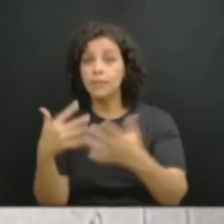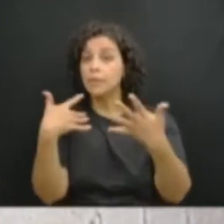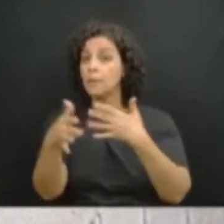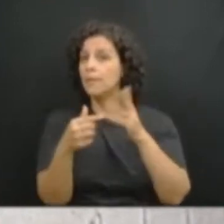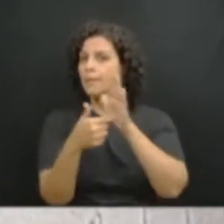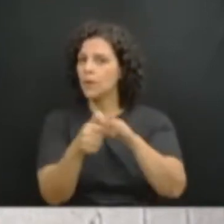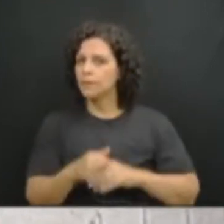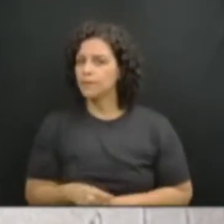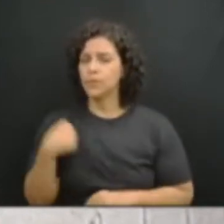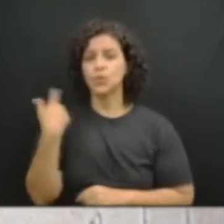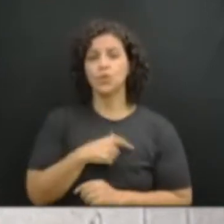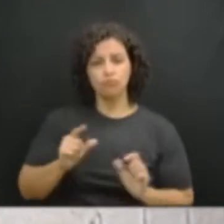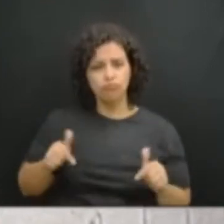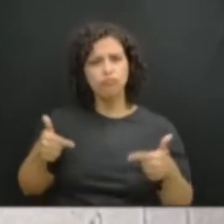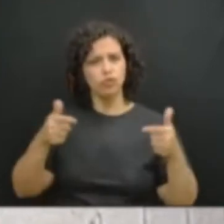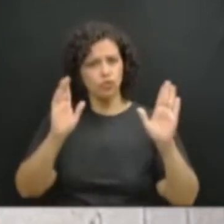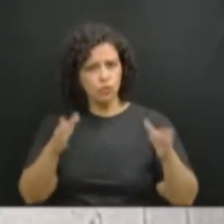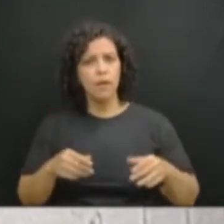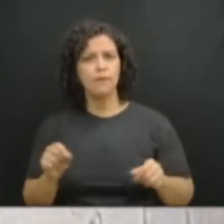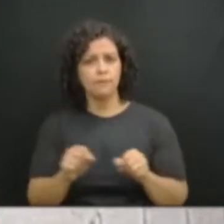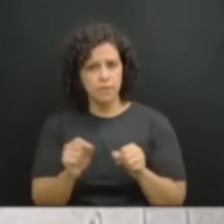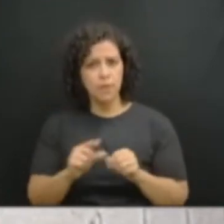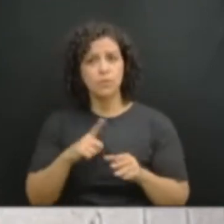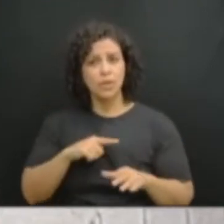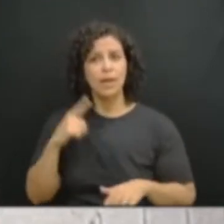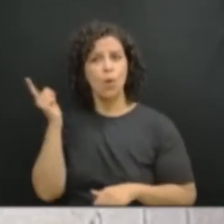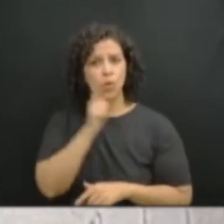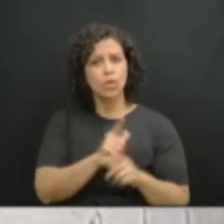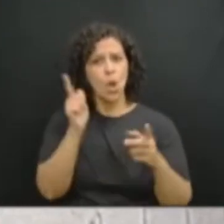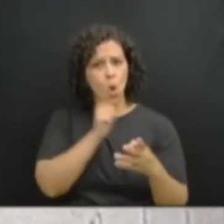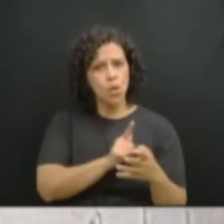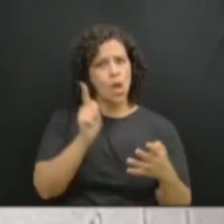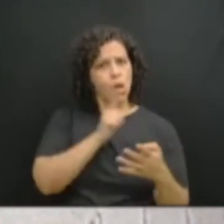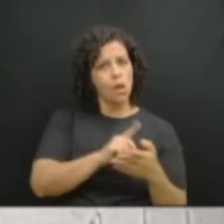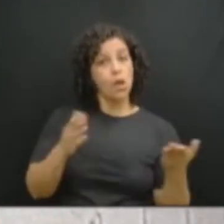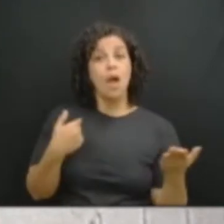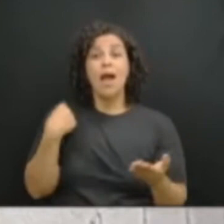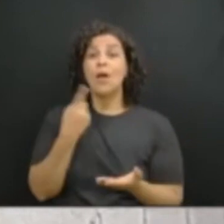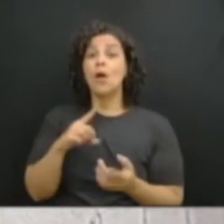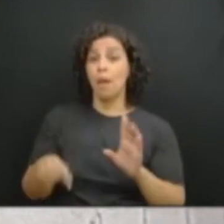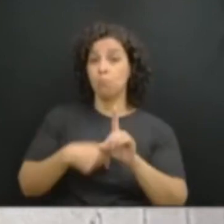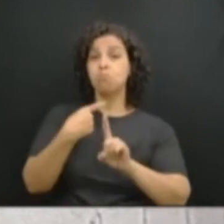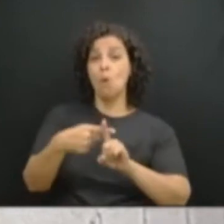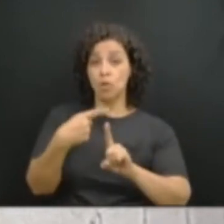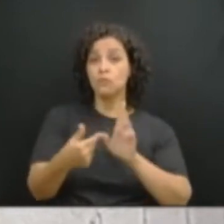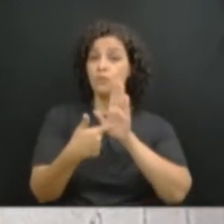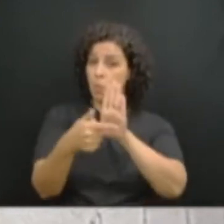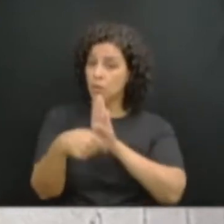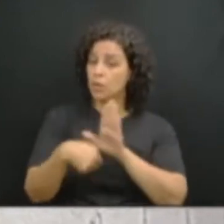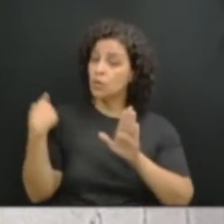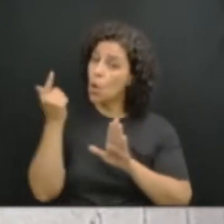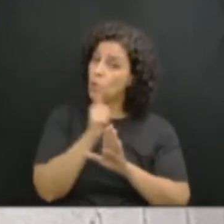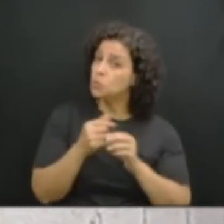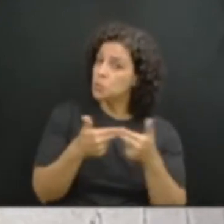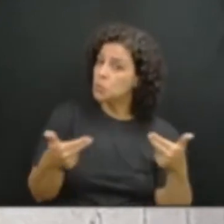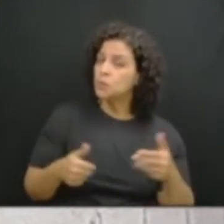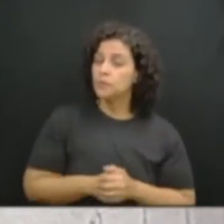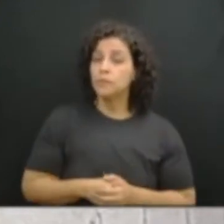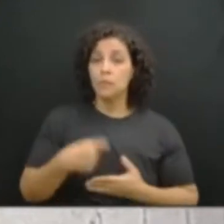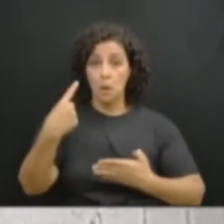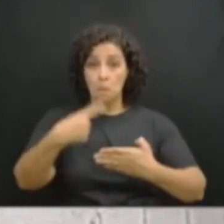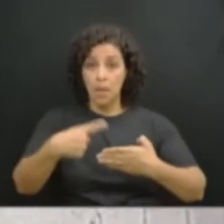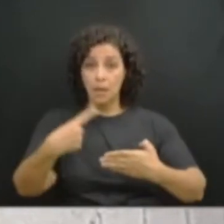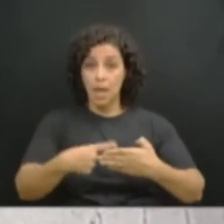transparente. E nós avançamos bastante. E esse é o ponto positivo que eu quero colocar aqui. Do